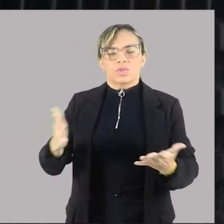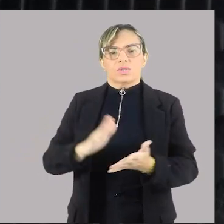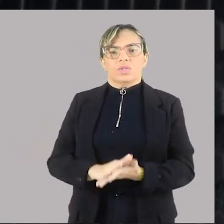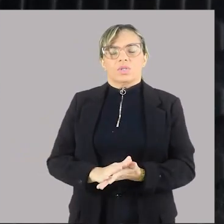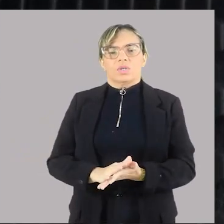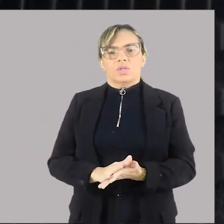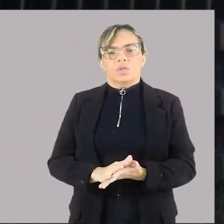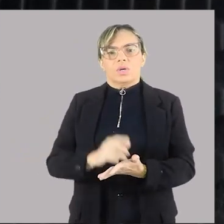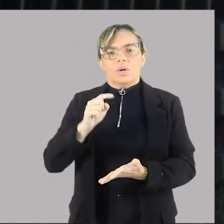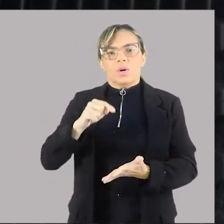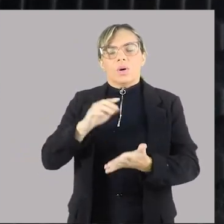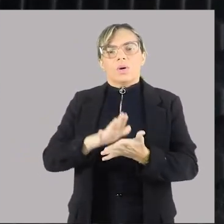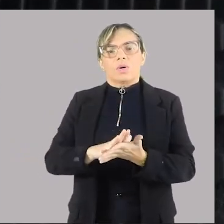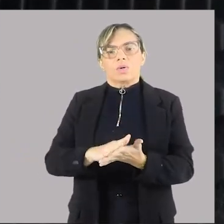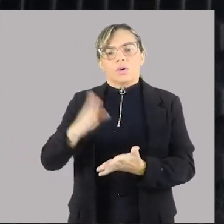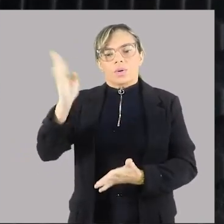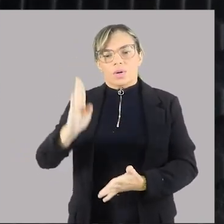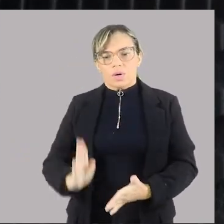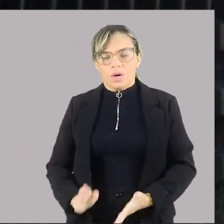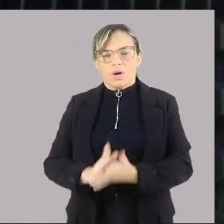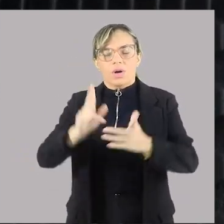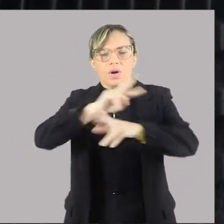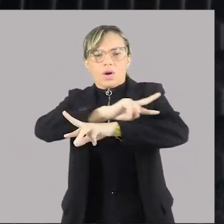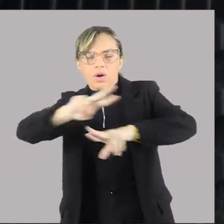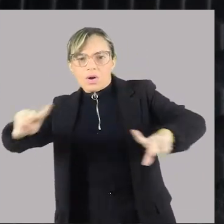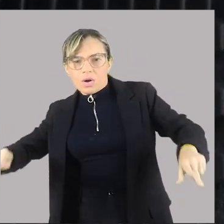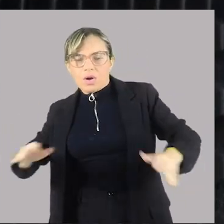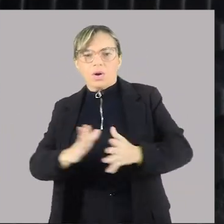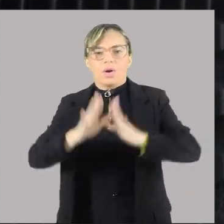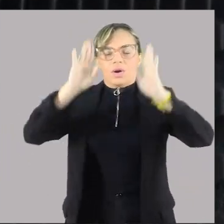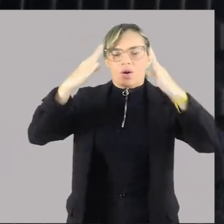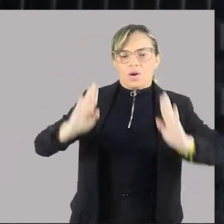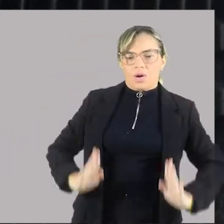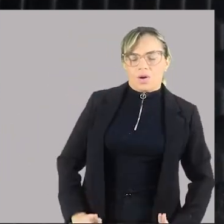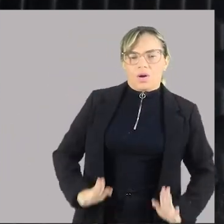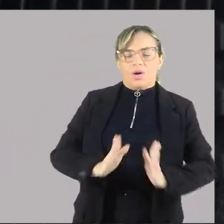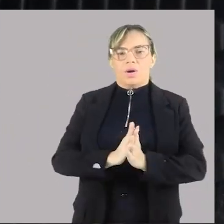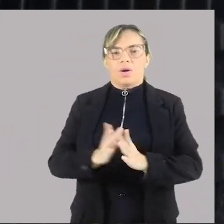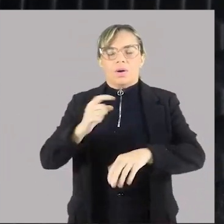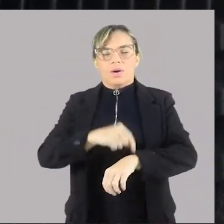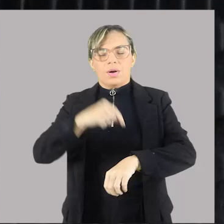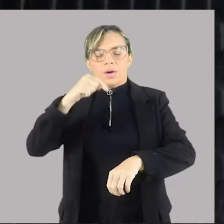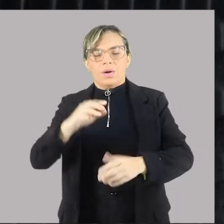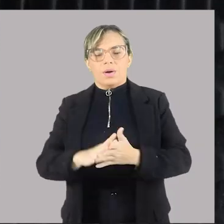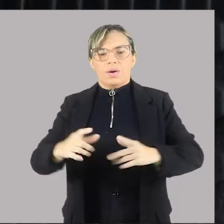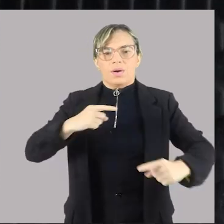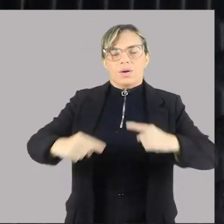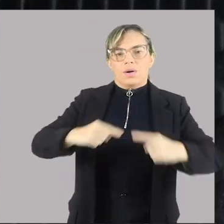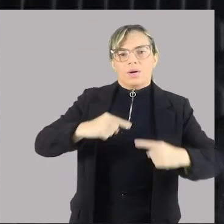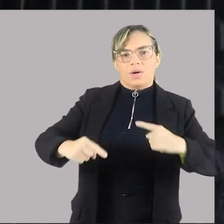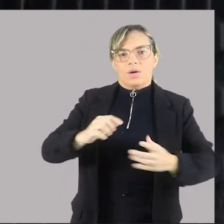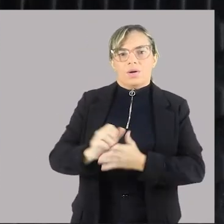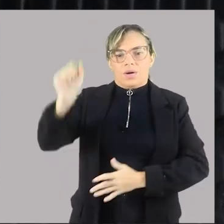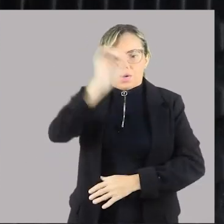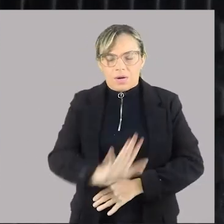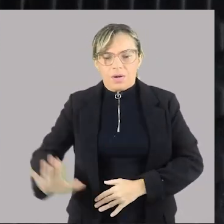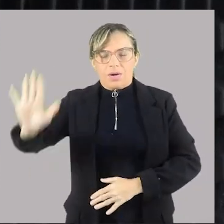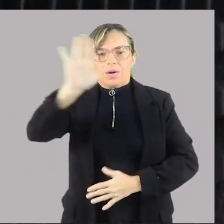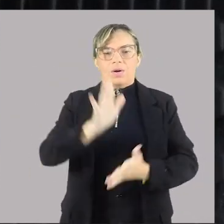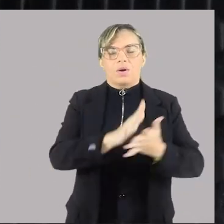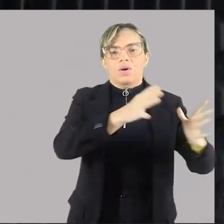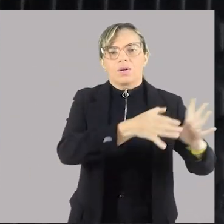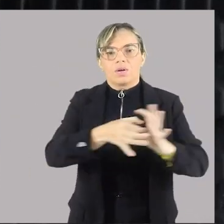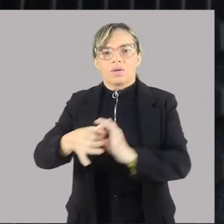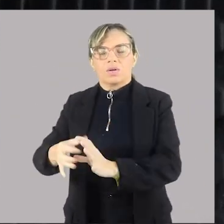Vamos discutir em vários momentos da nossa história política nacional essa realidade brasileira. É importante